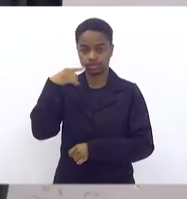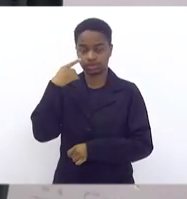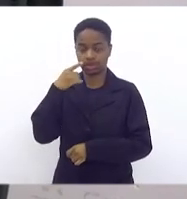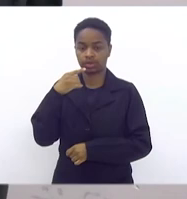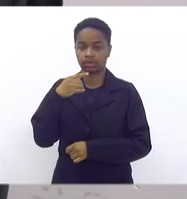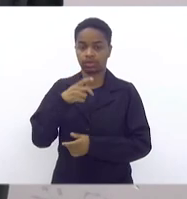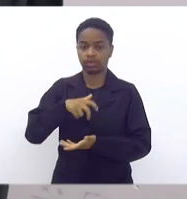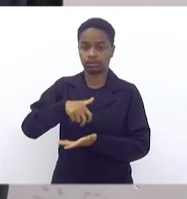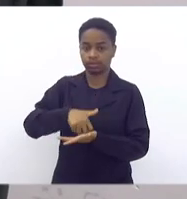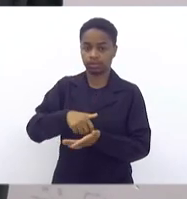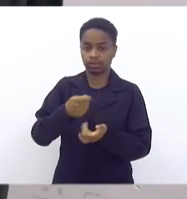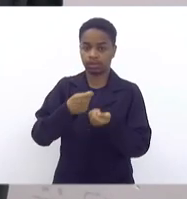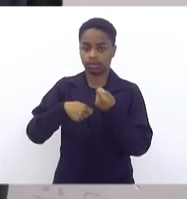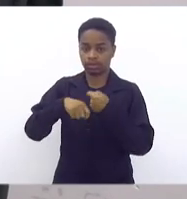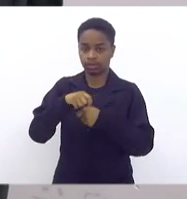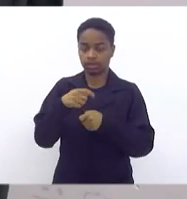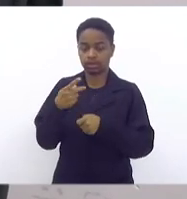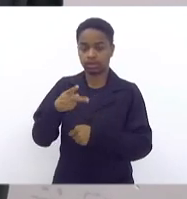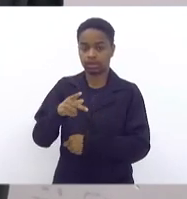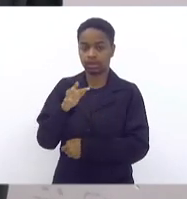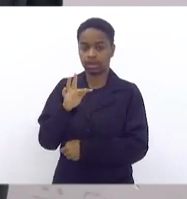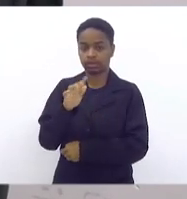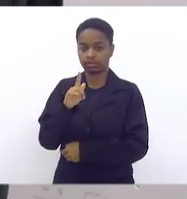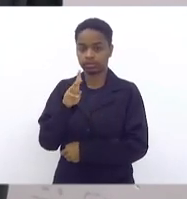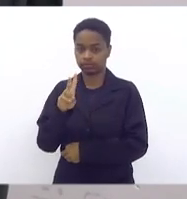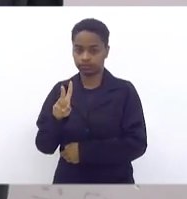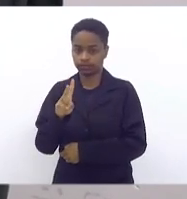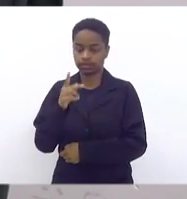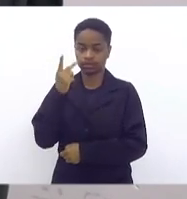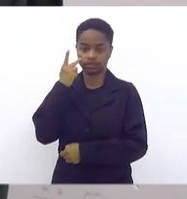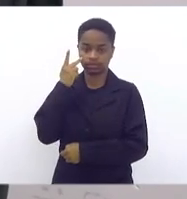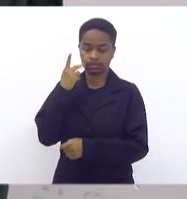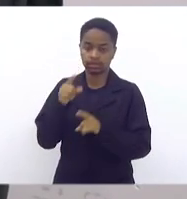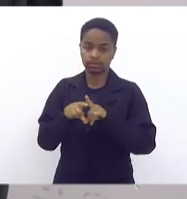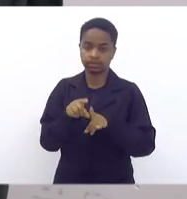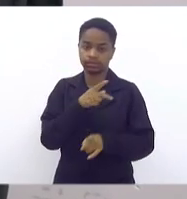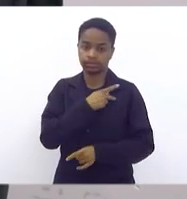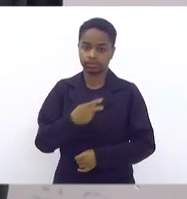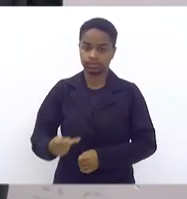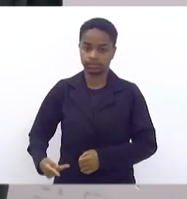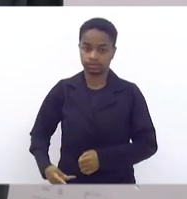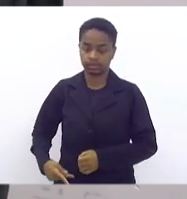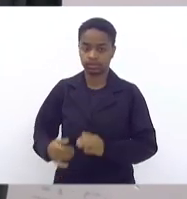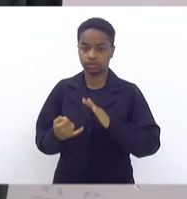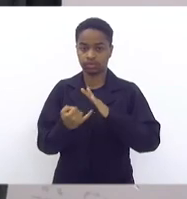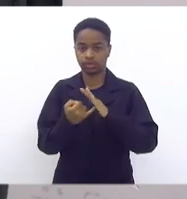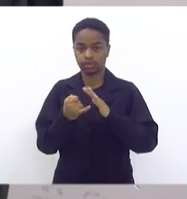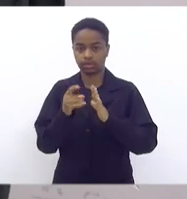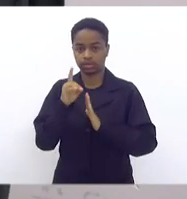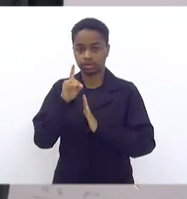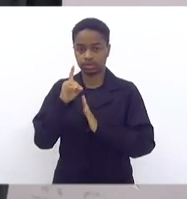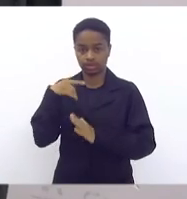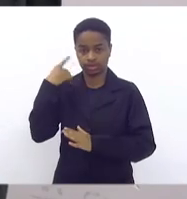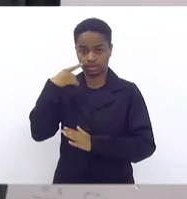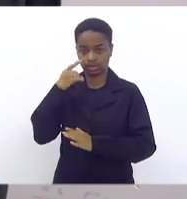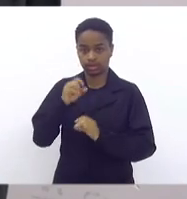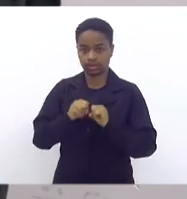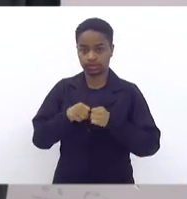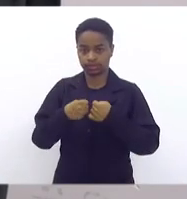pela Fundação getuli Vargas de São Paulo Presidente do Instituto de Defesa do direito de defesa idd